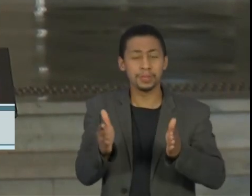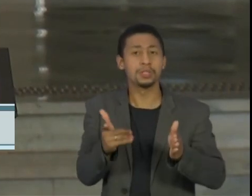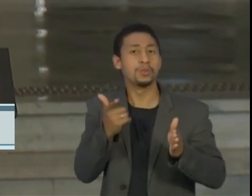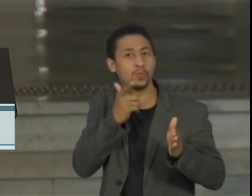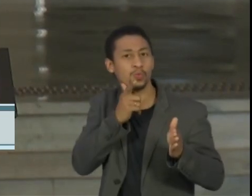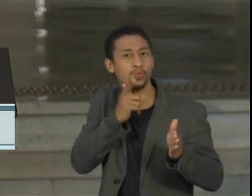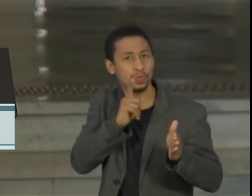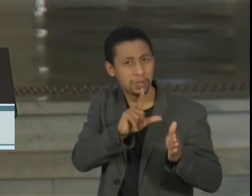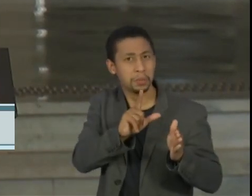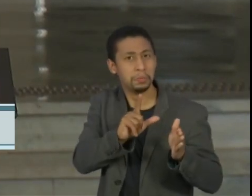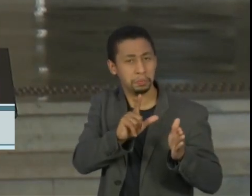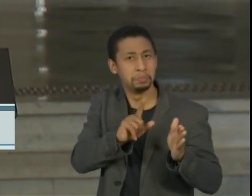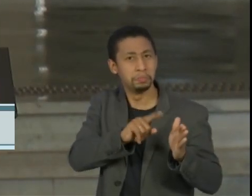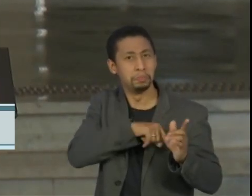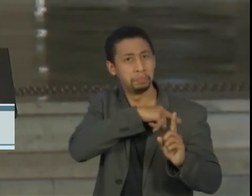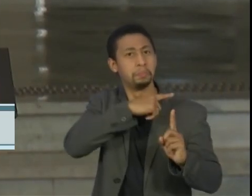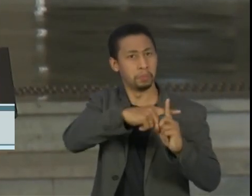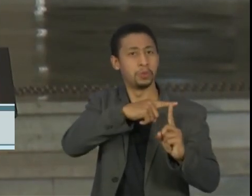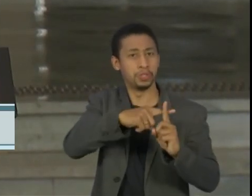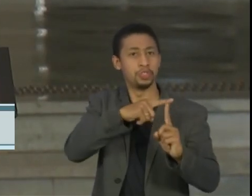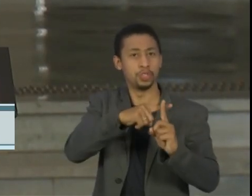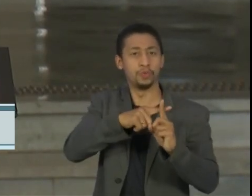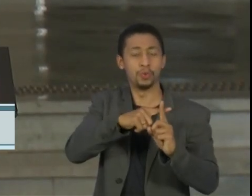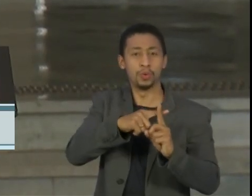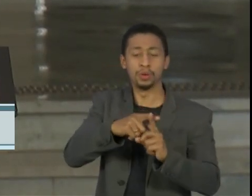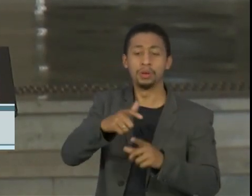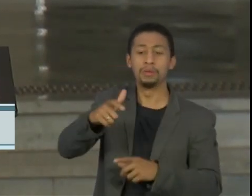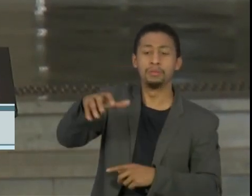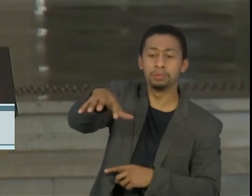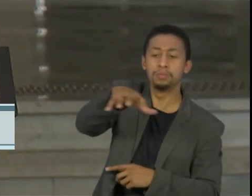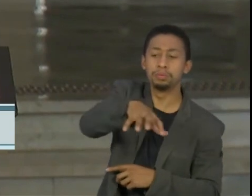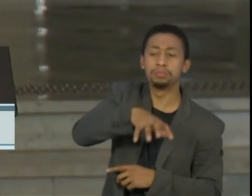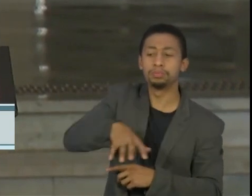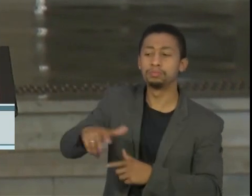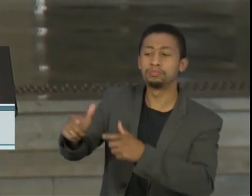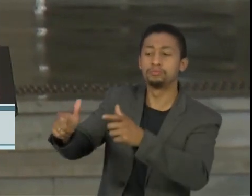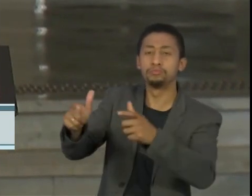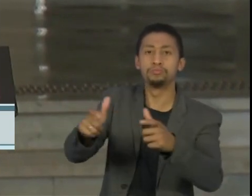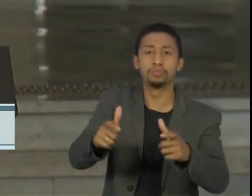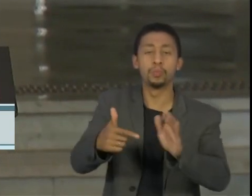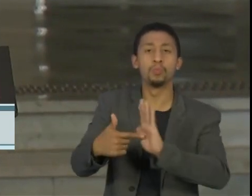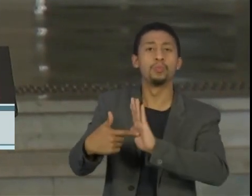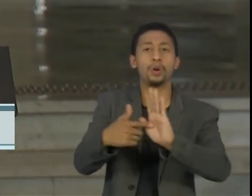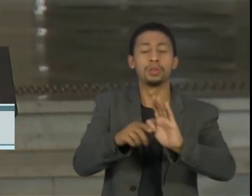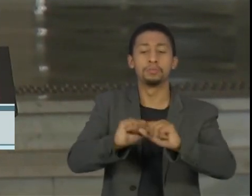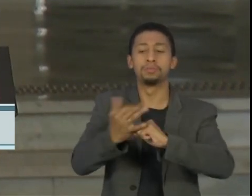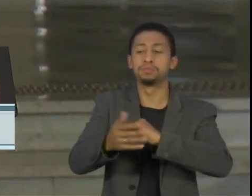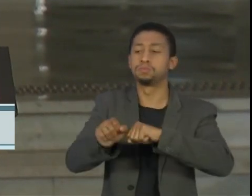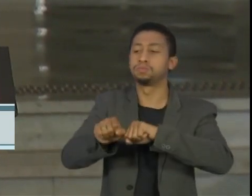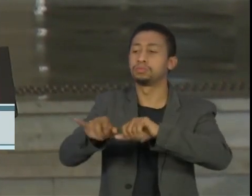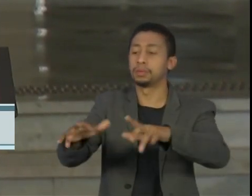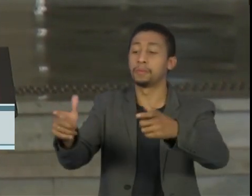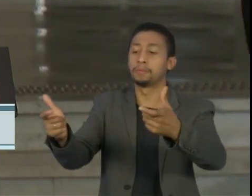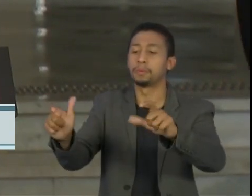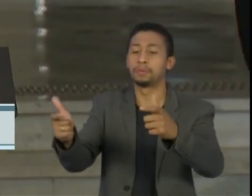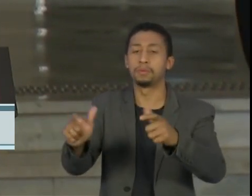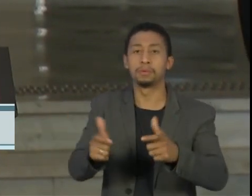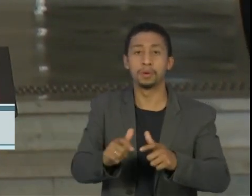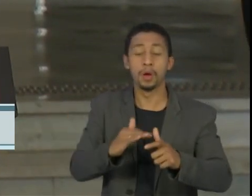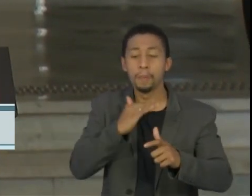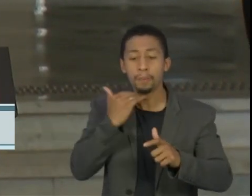resultados positivos, já com algumas regiões mostrando redução do número diário de óbitos